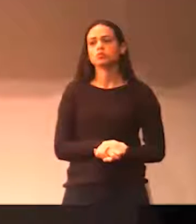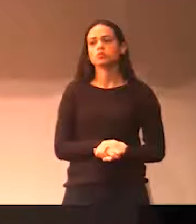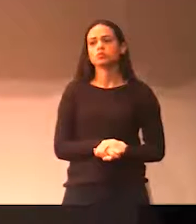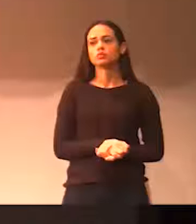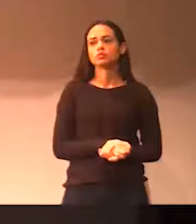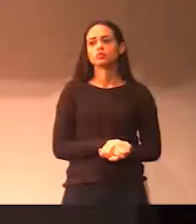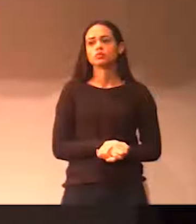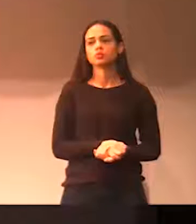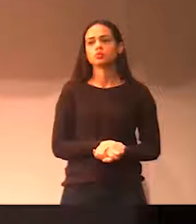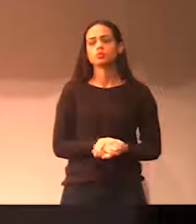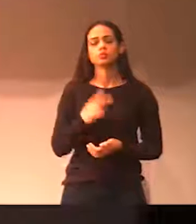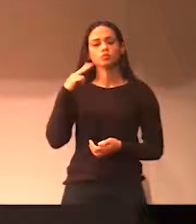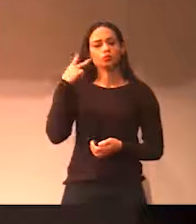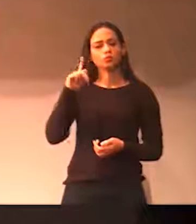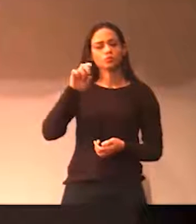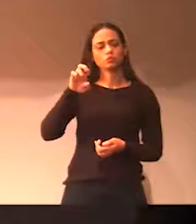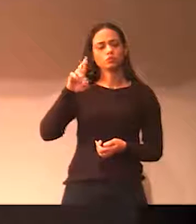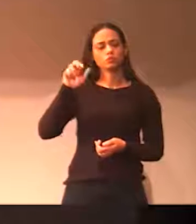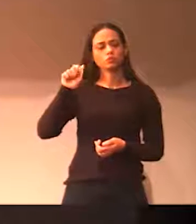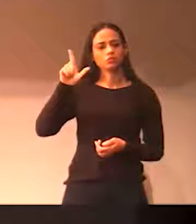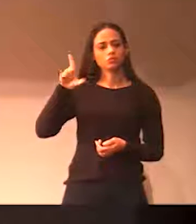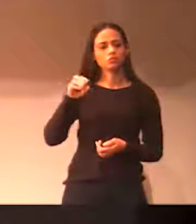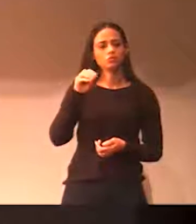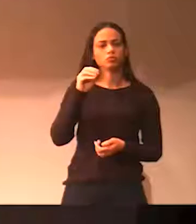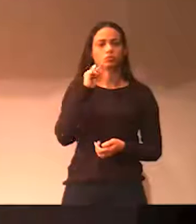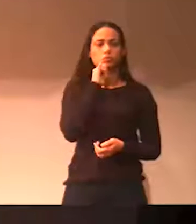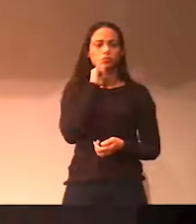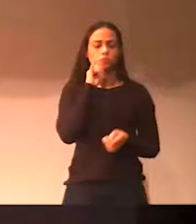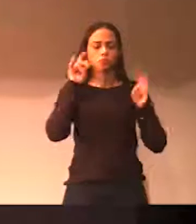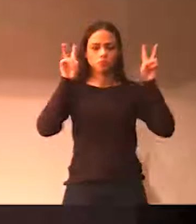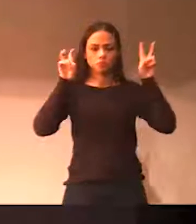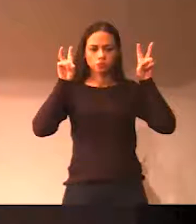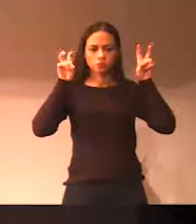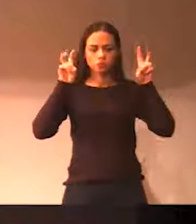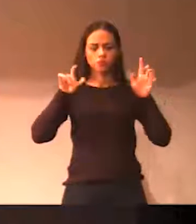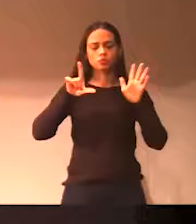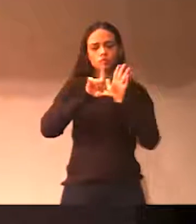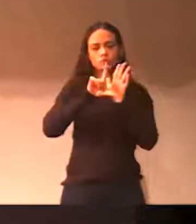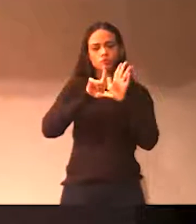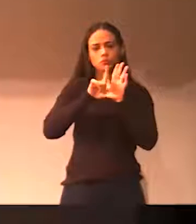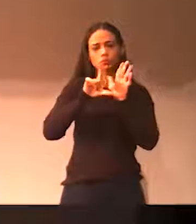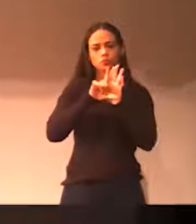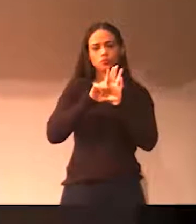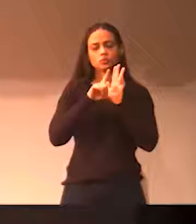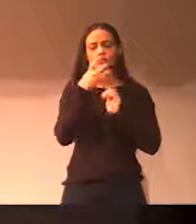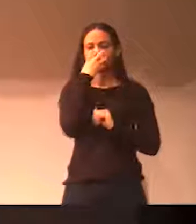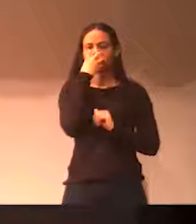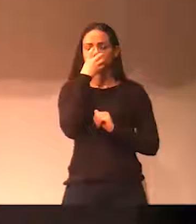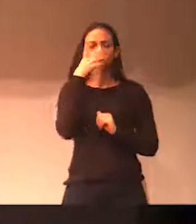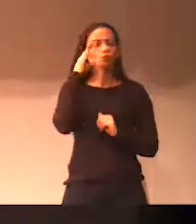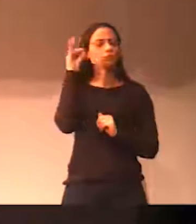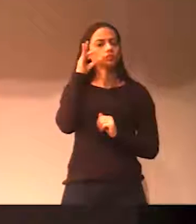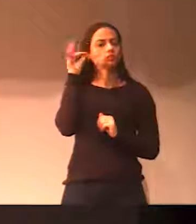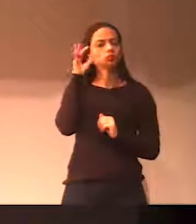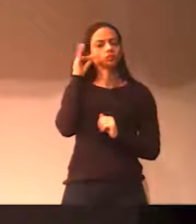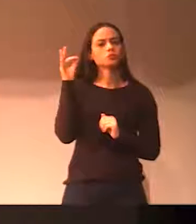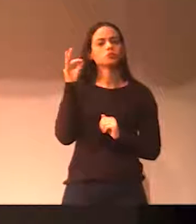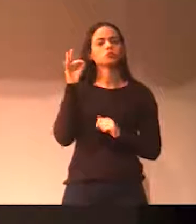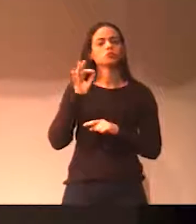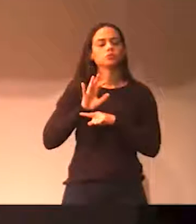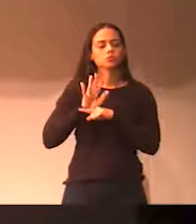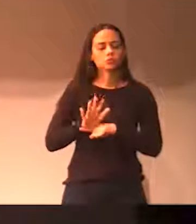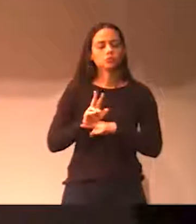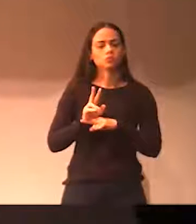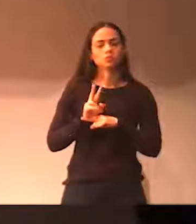sobre leis de proteção animal. As leis de proteção animal, elas são feitas para educar as